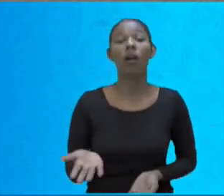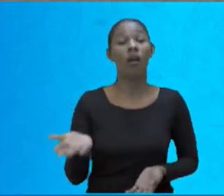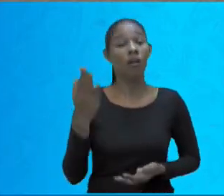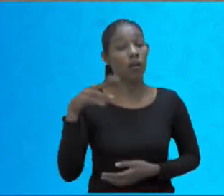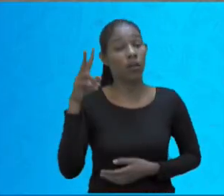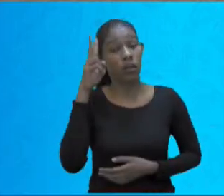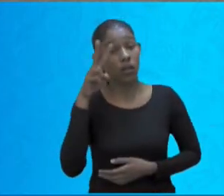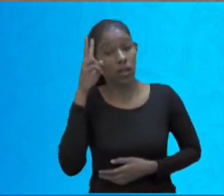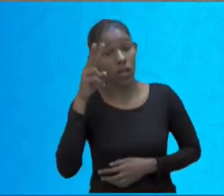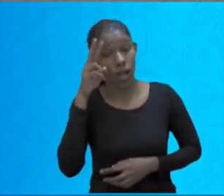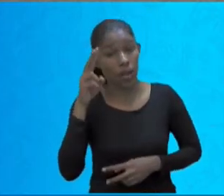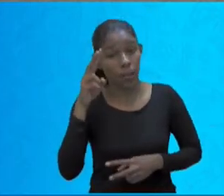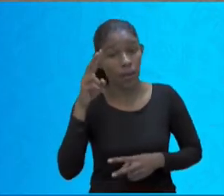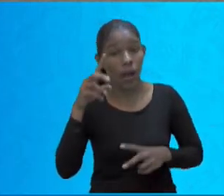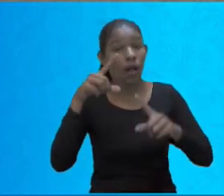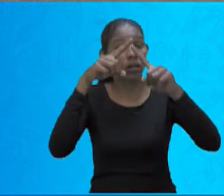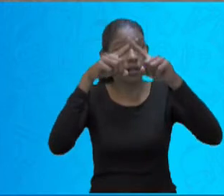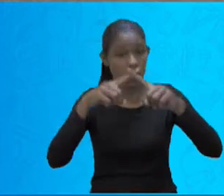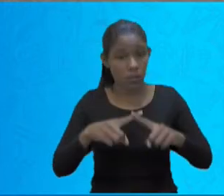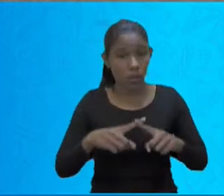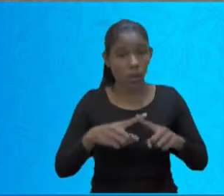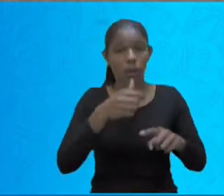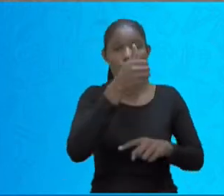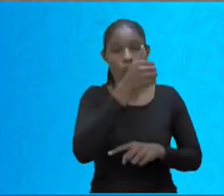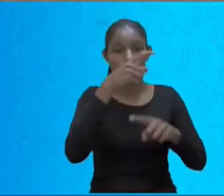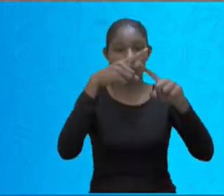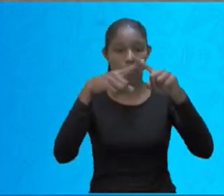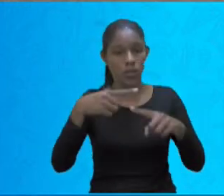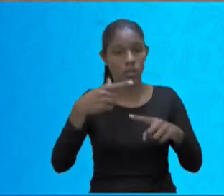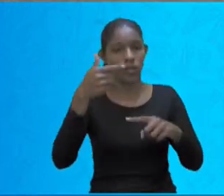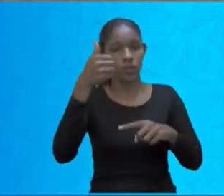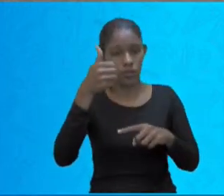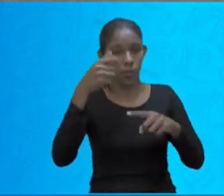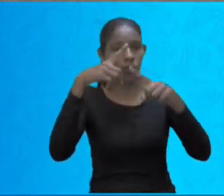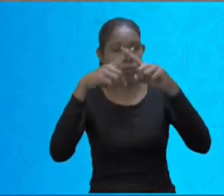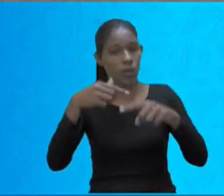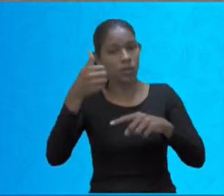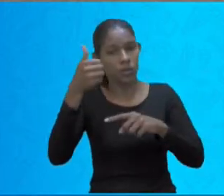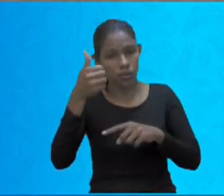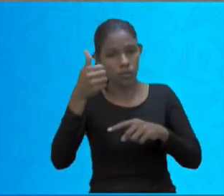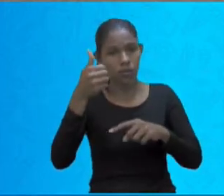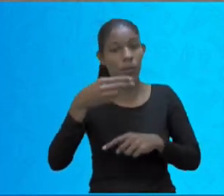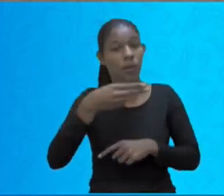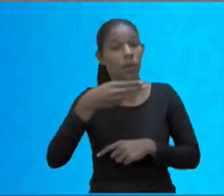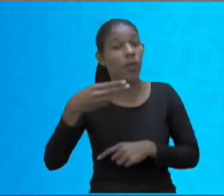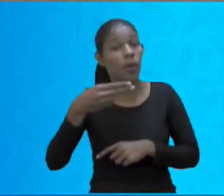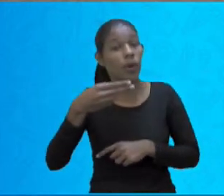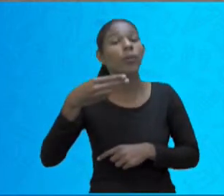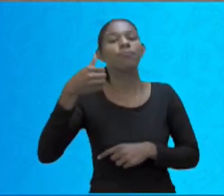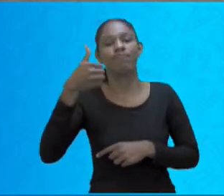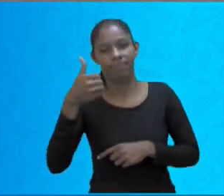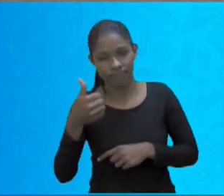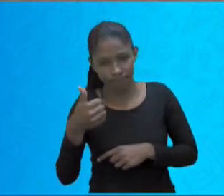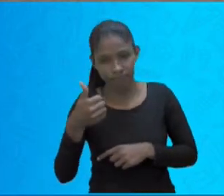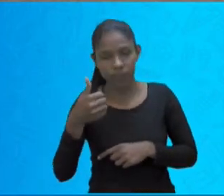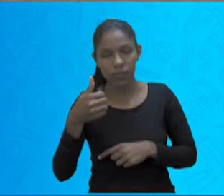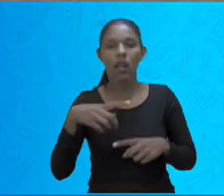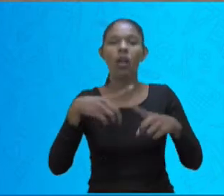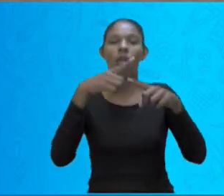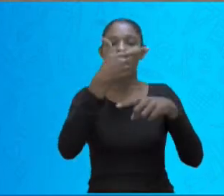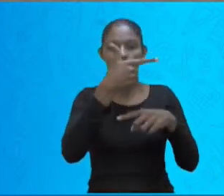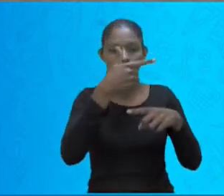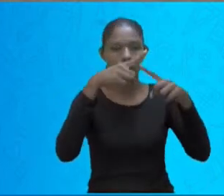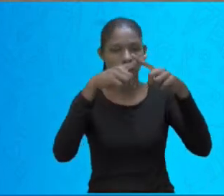tabuada. 1 vezes 1 vezes 1, eu vou ter 1.